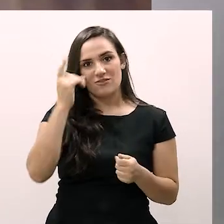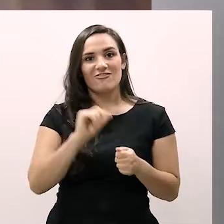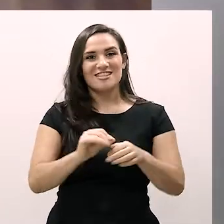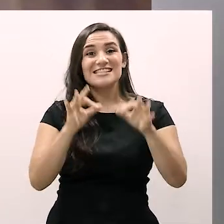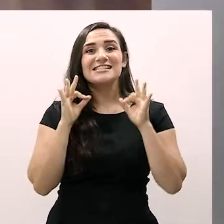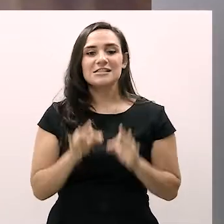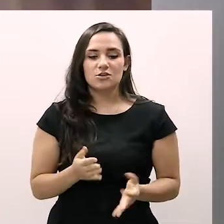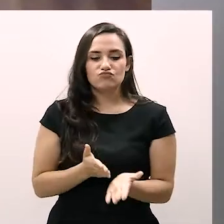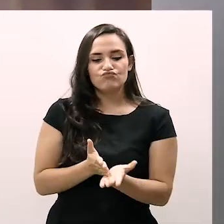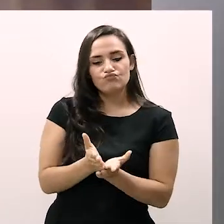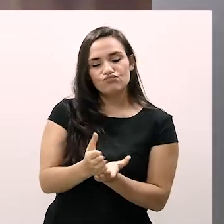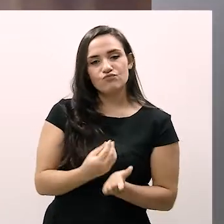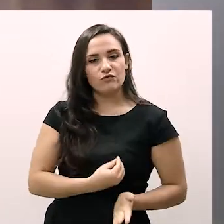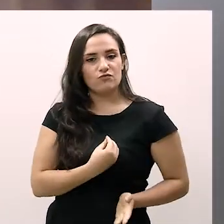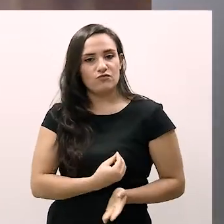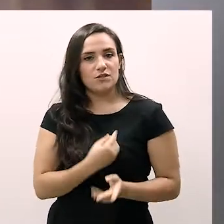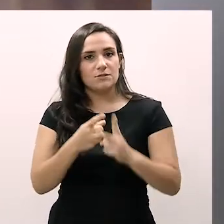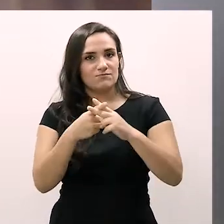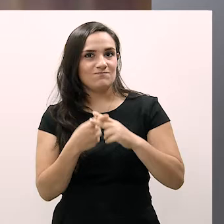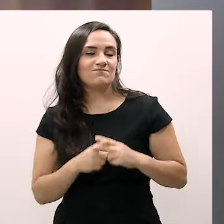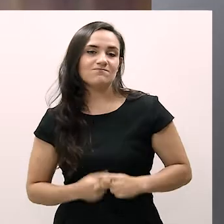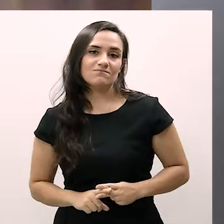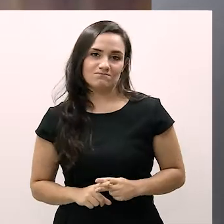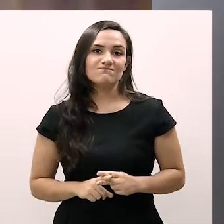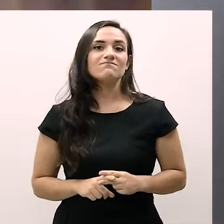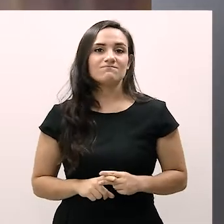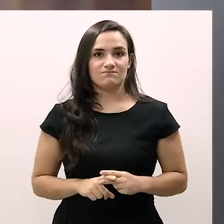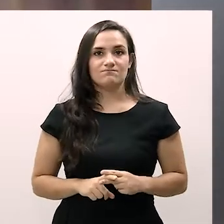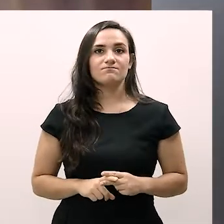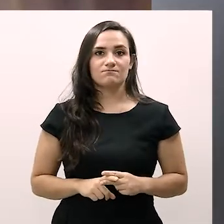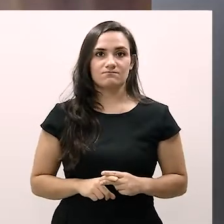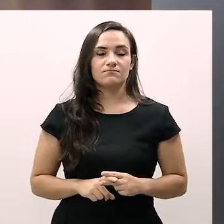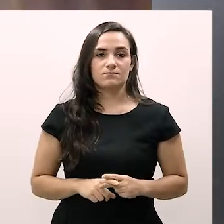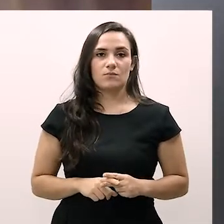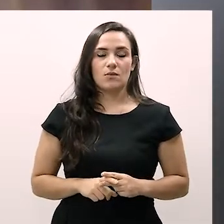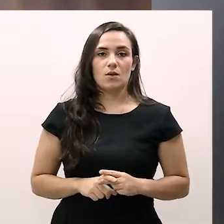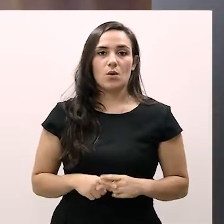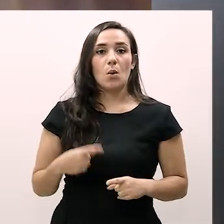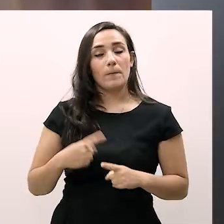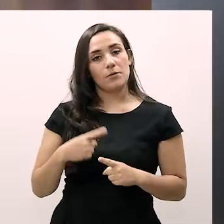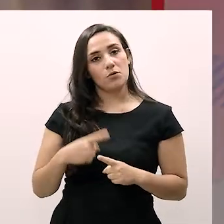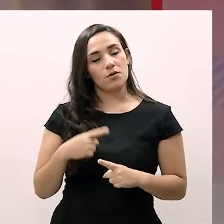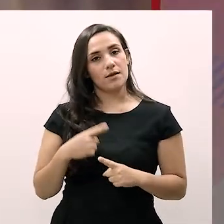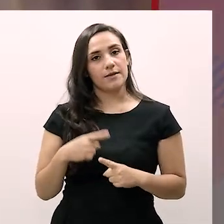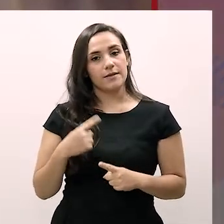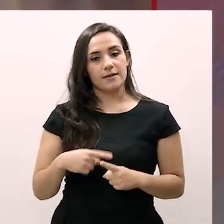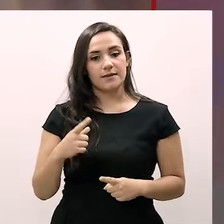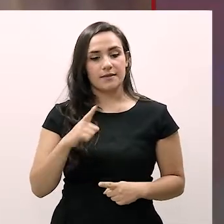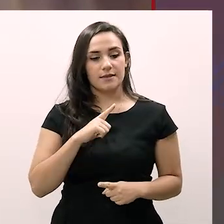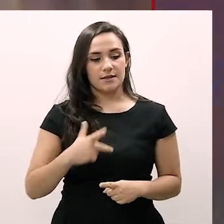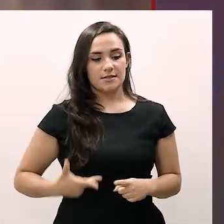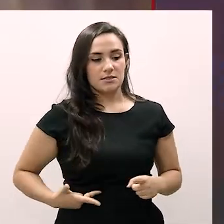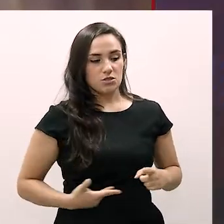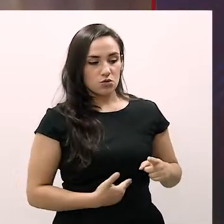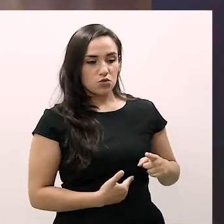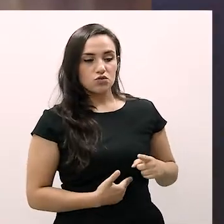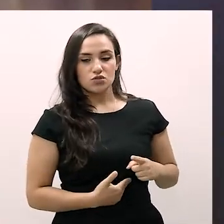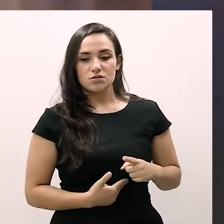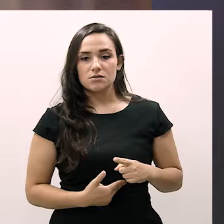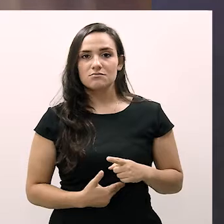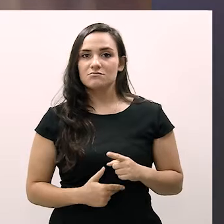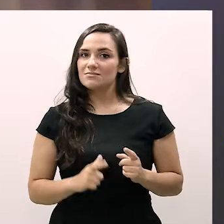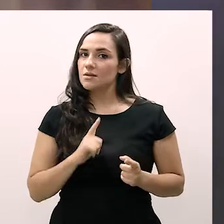Então, de modo que a gente oferece cirurgia bariátrica a uma parcela pequena dos pacientes que têm